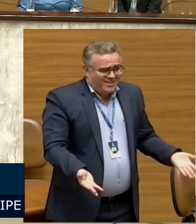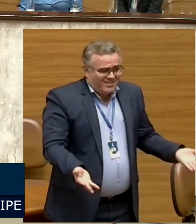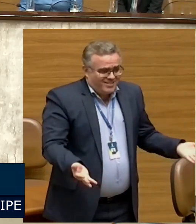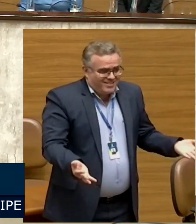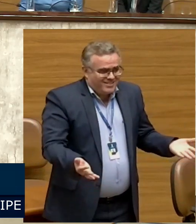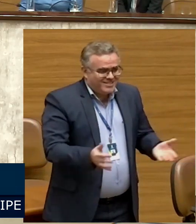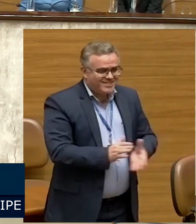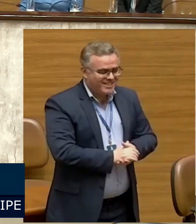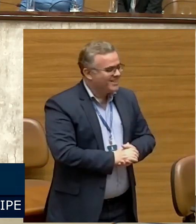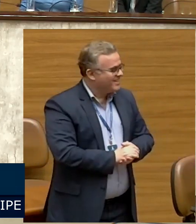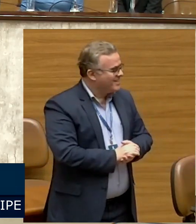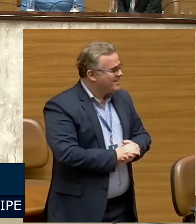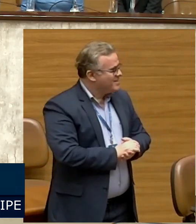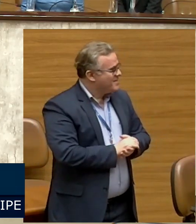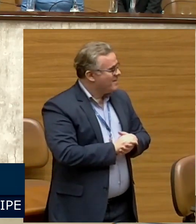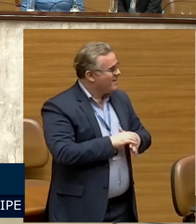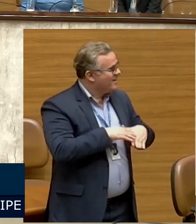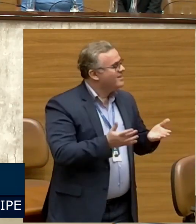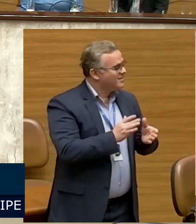fim, né,